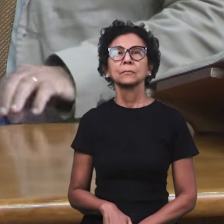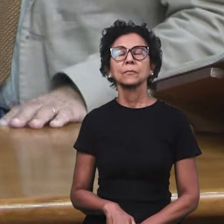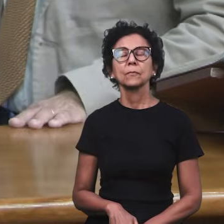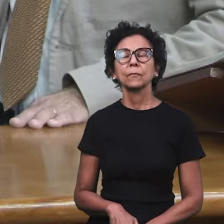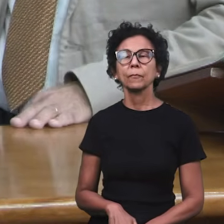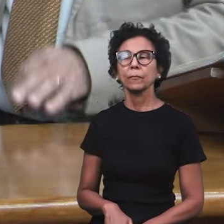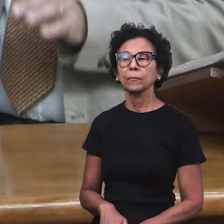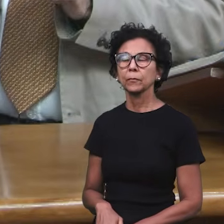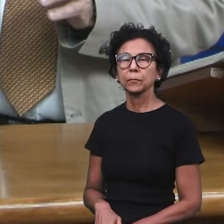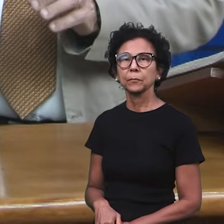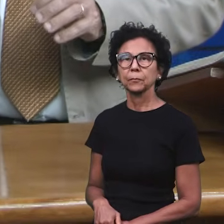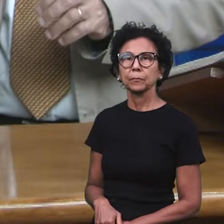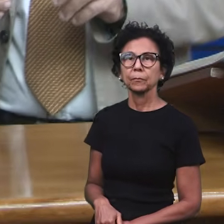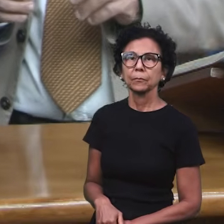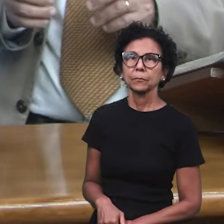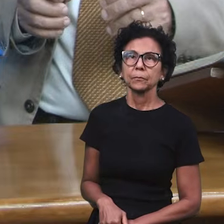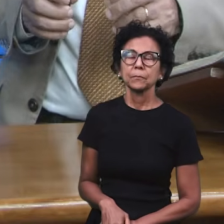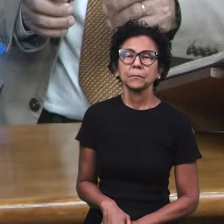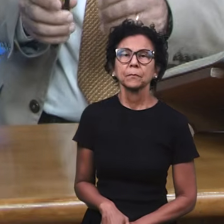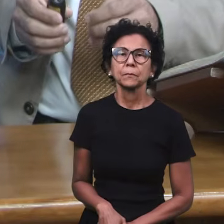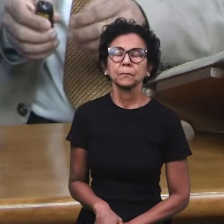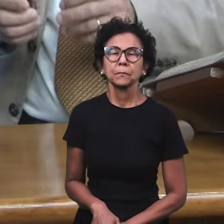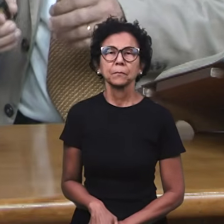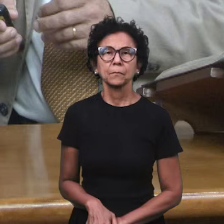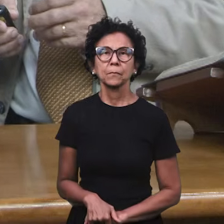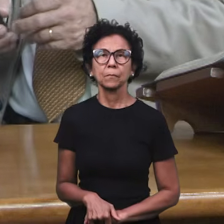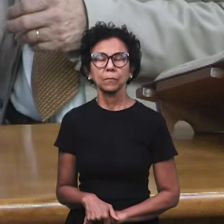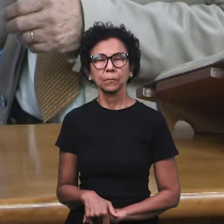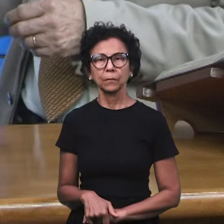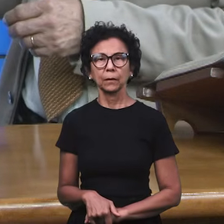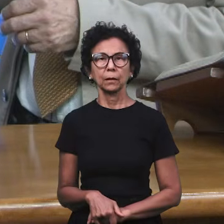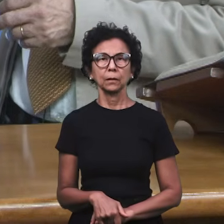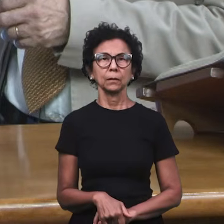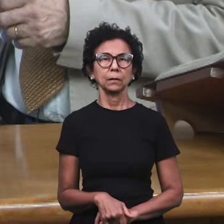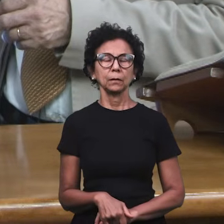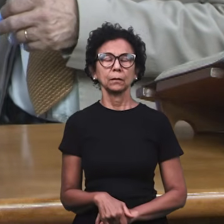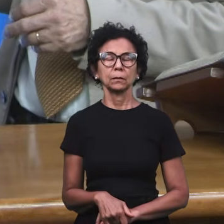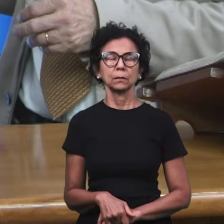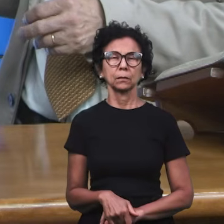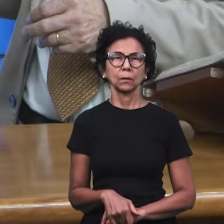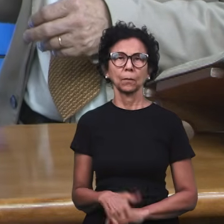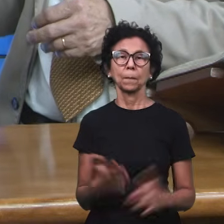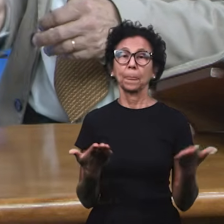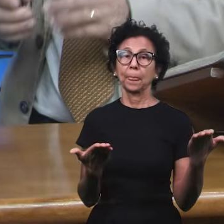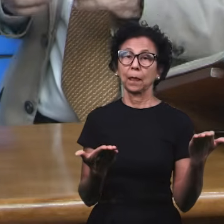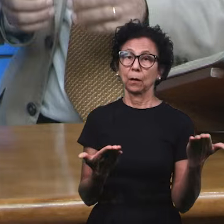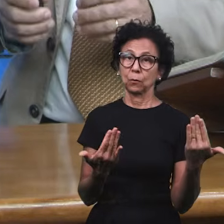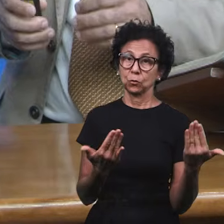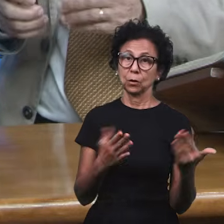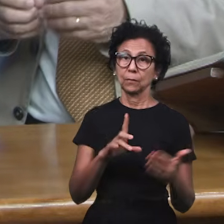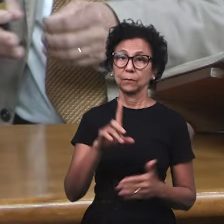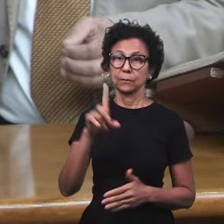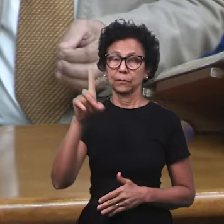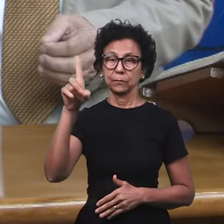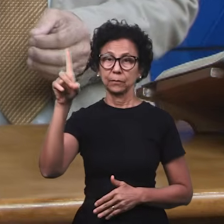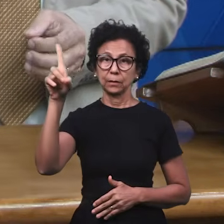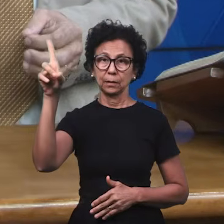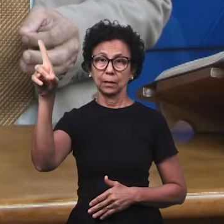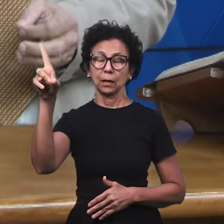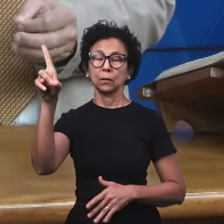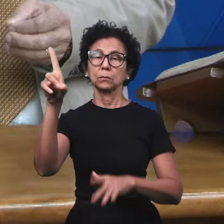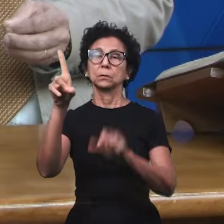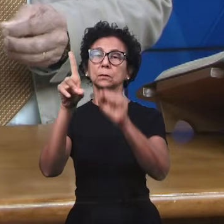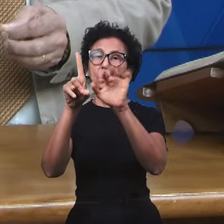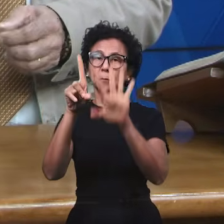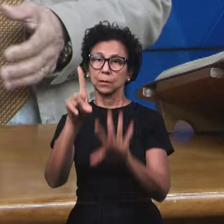aqui. Então, o que nós queremos deixar para o jovem é que Deus tem uma bênção em todos os sentidos